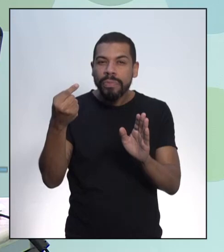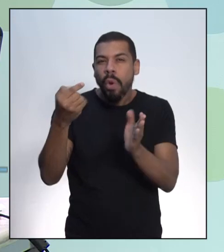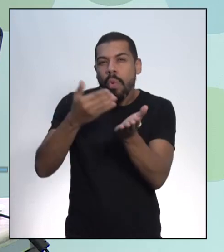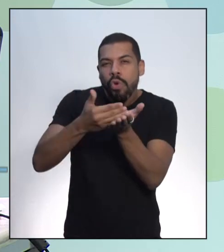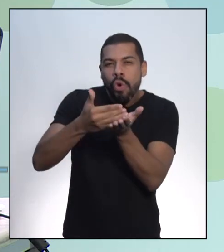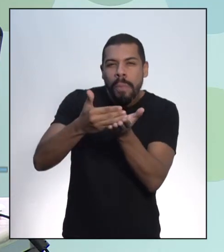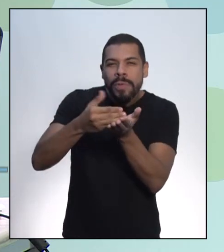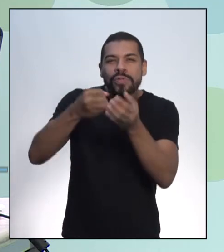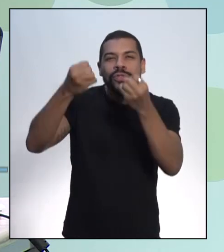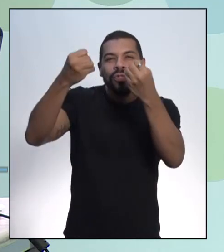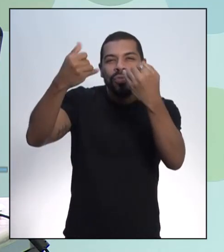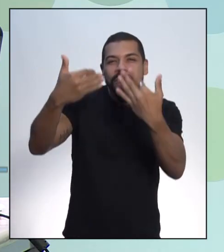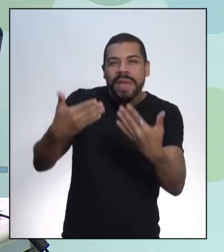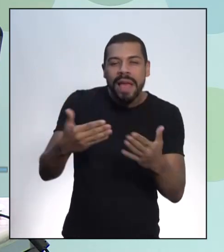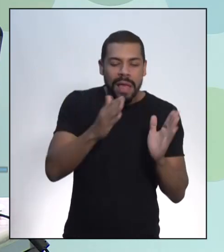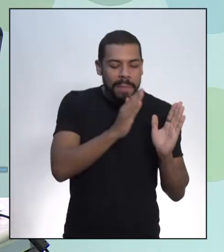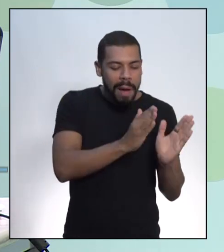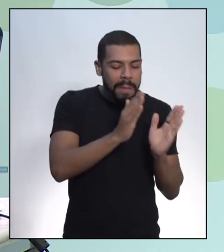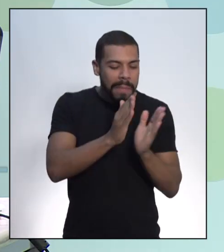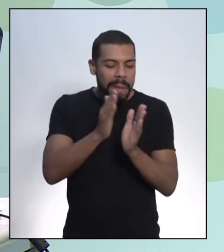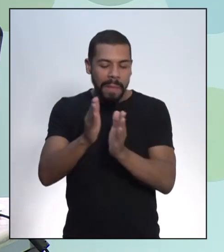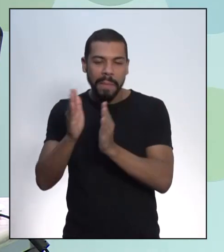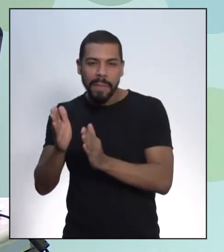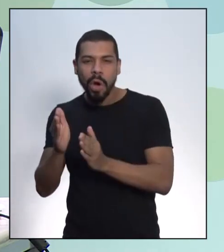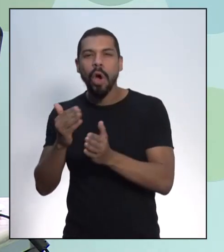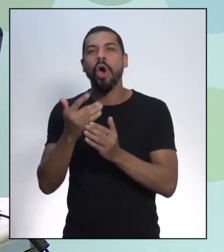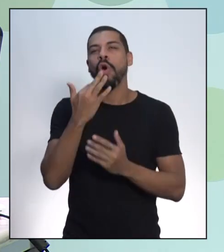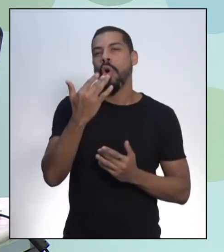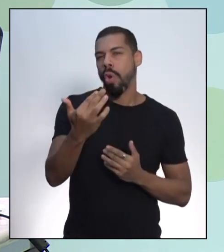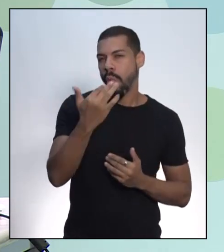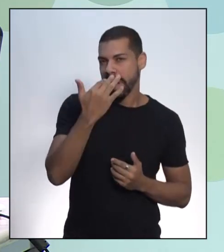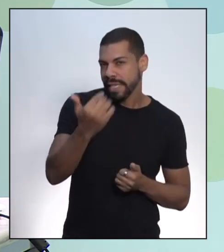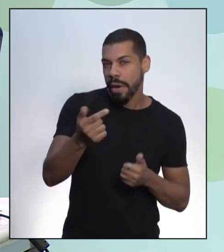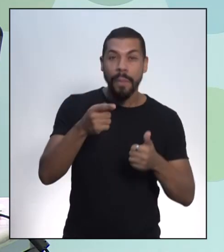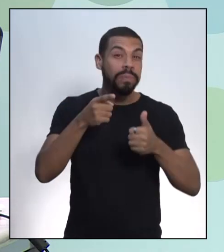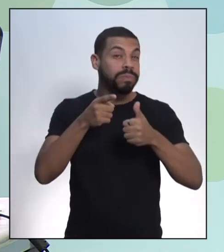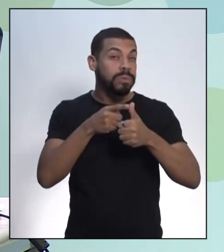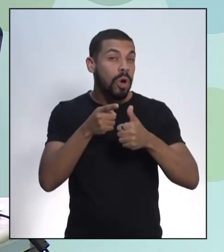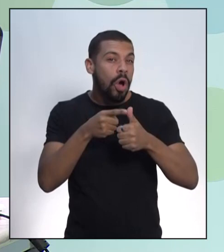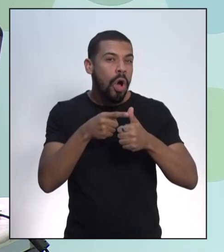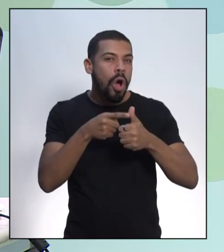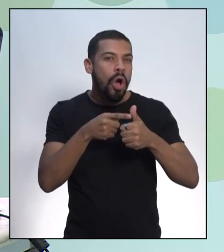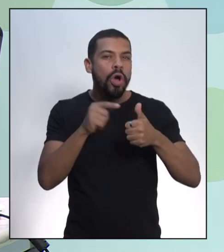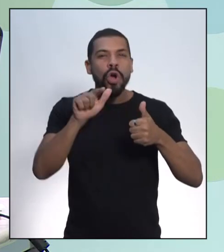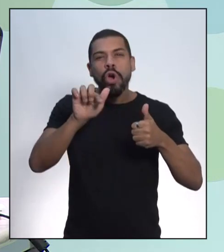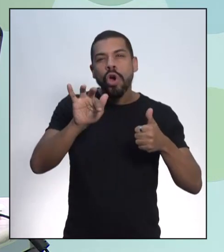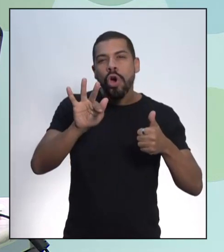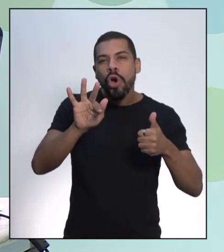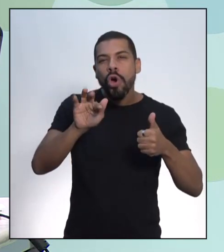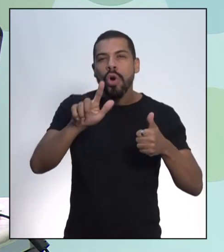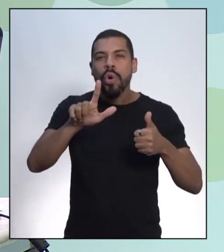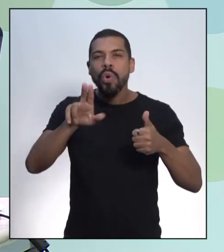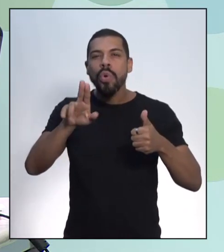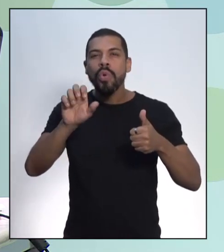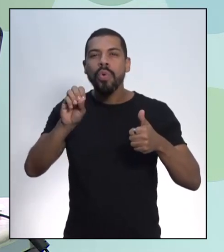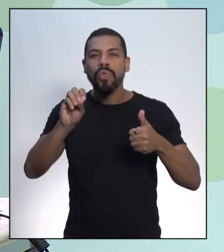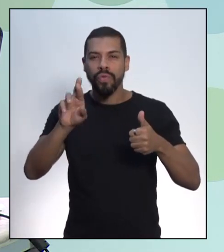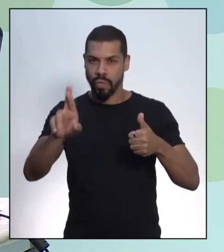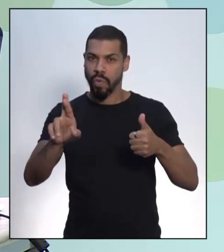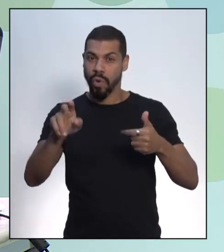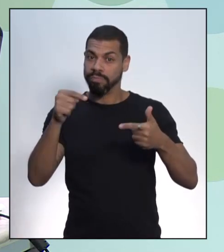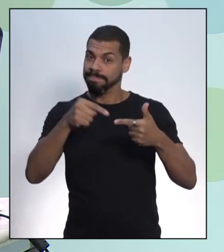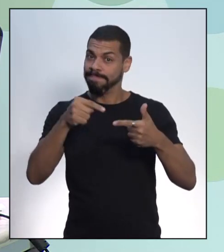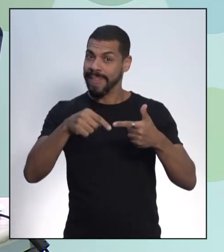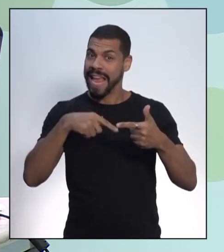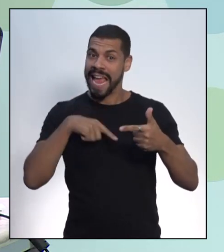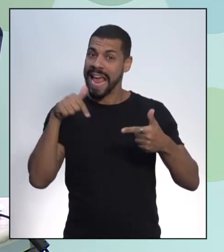inicial que nós falamos de cada etapa, nós falamos da cloração e do flúor, né? Da adição do cloro e do flúor. Nessa água